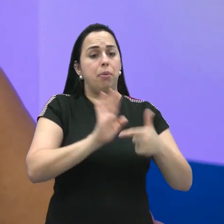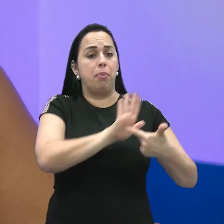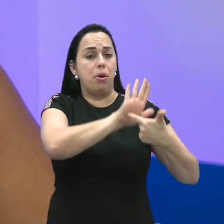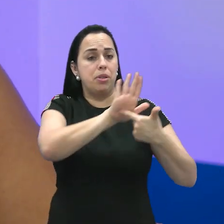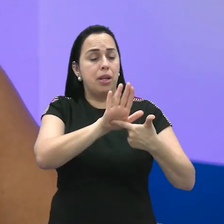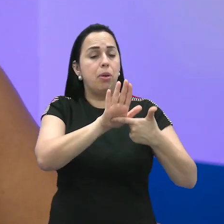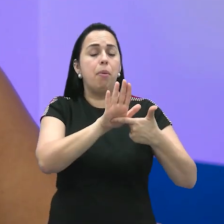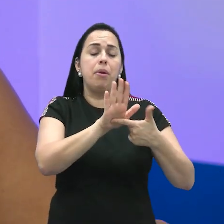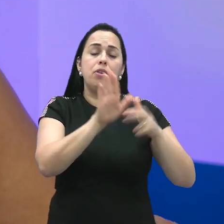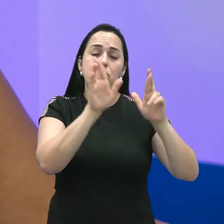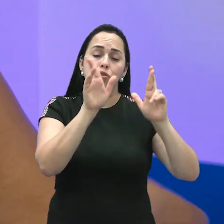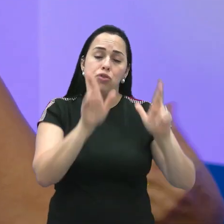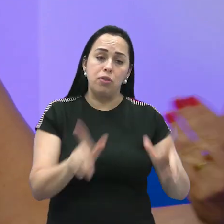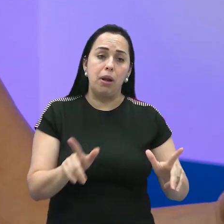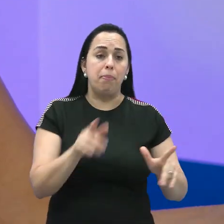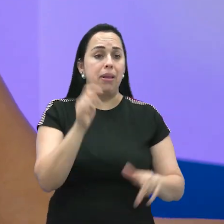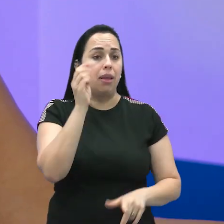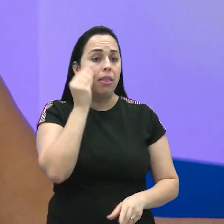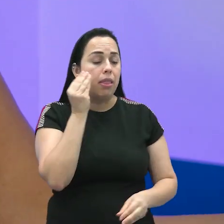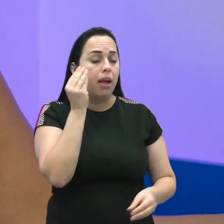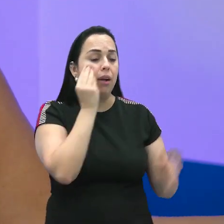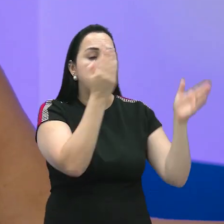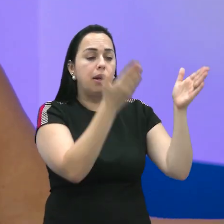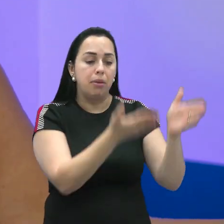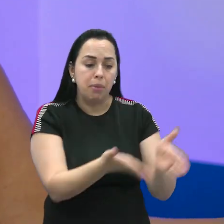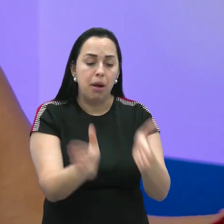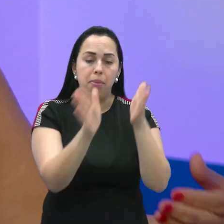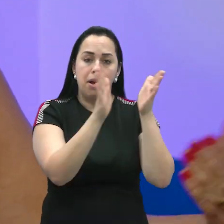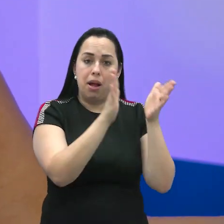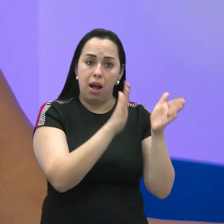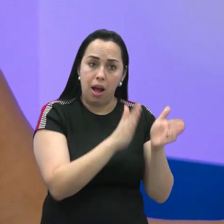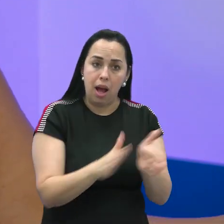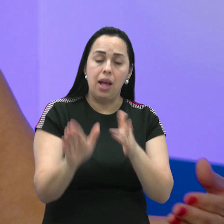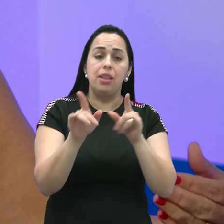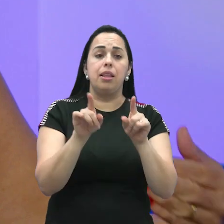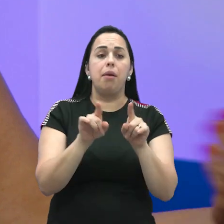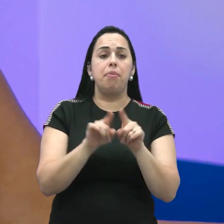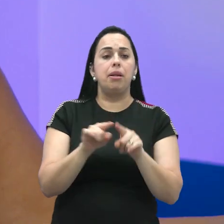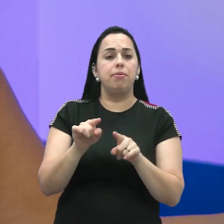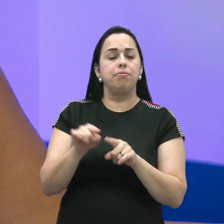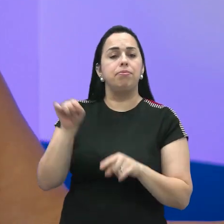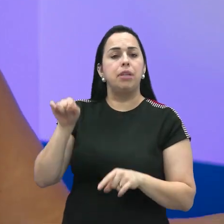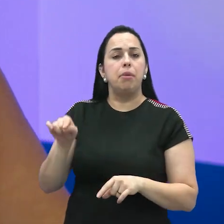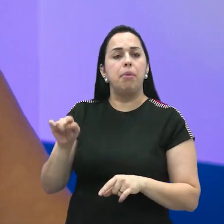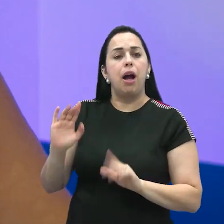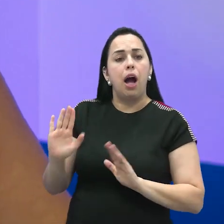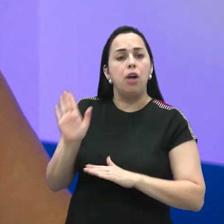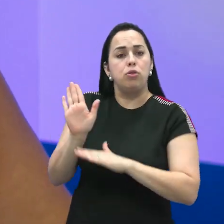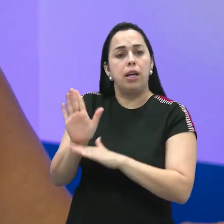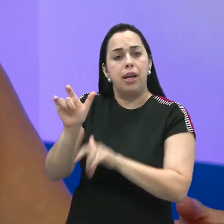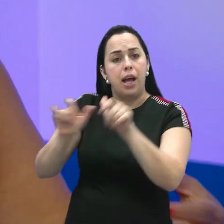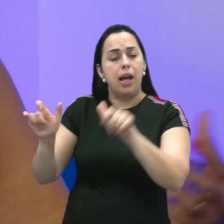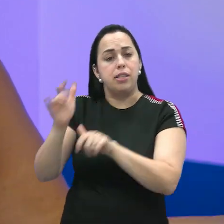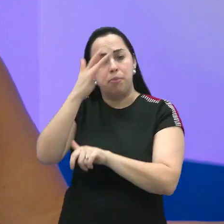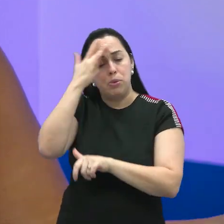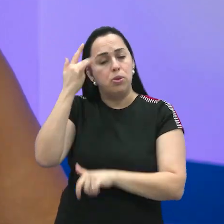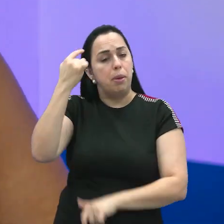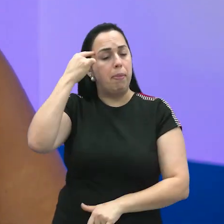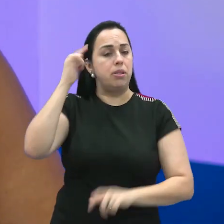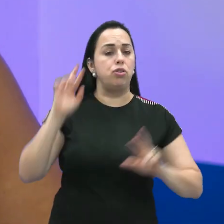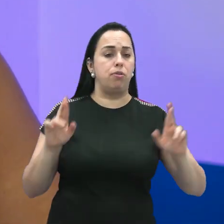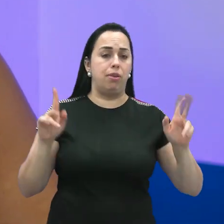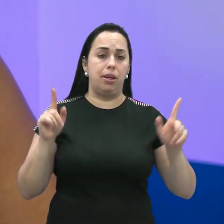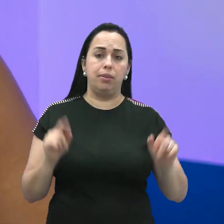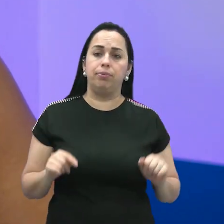a sua produtividade, mas também para atender, né, esse público que pensa o trabalho de uma forma